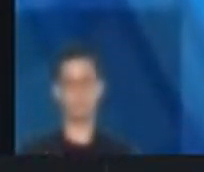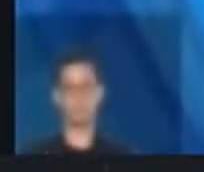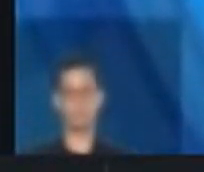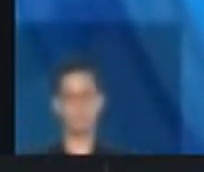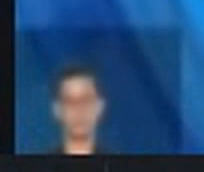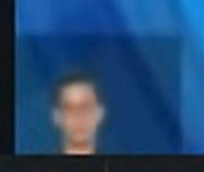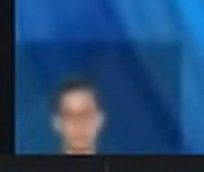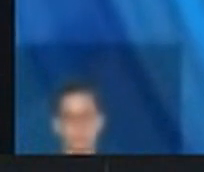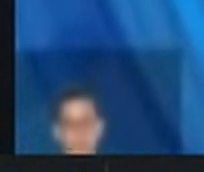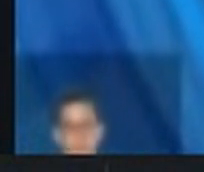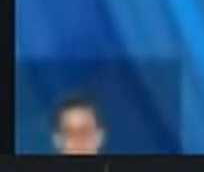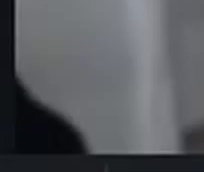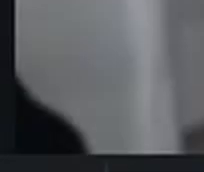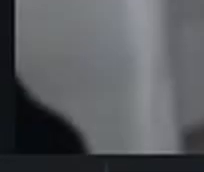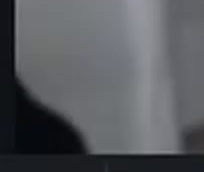Brasil!